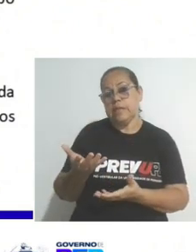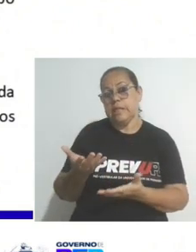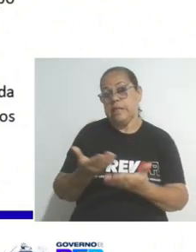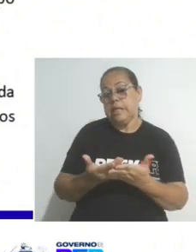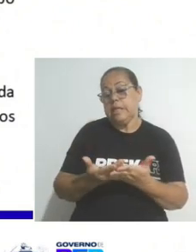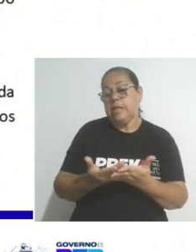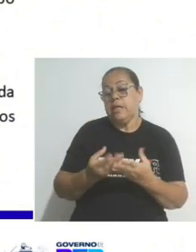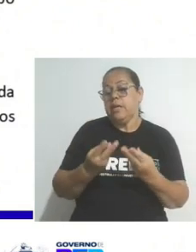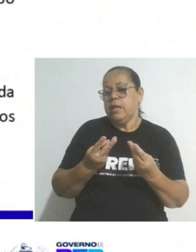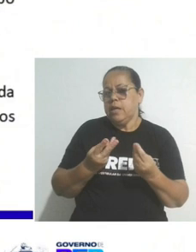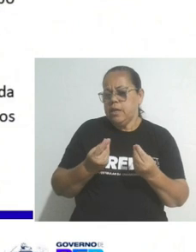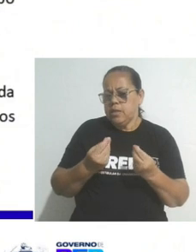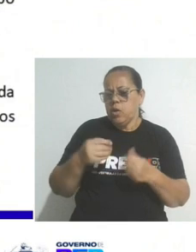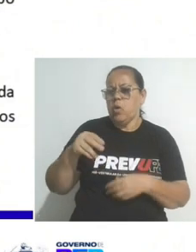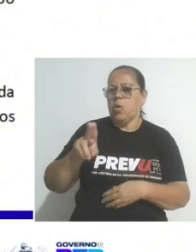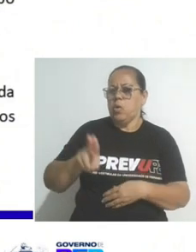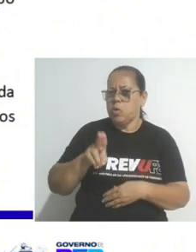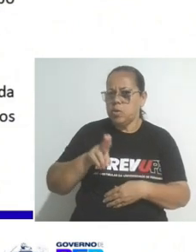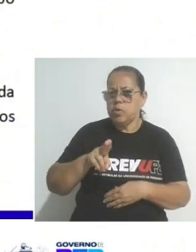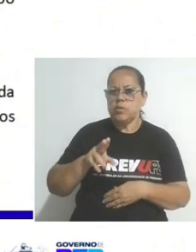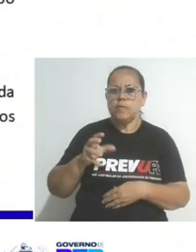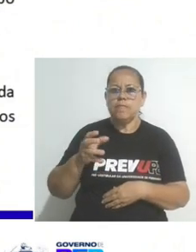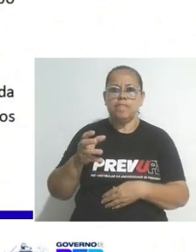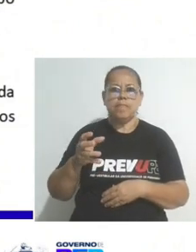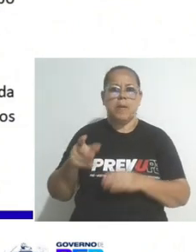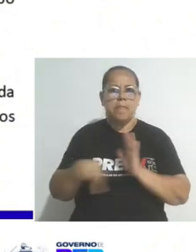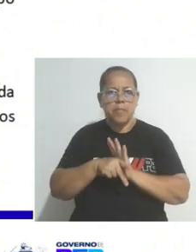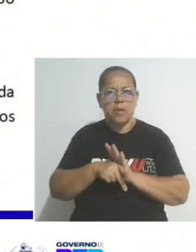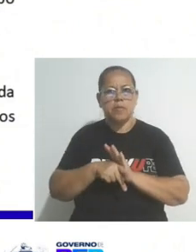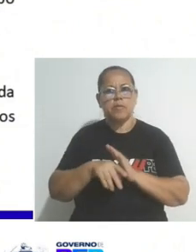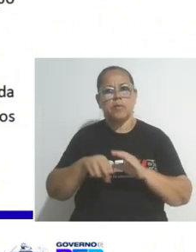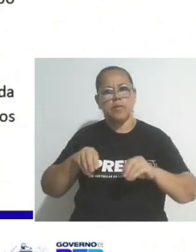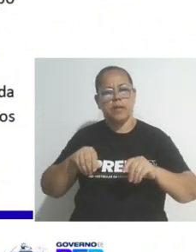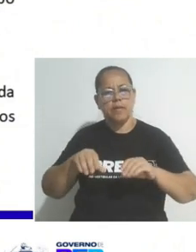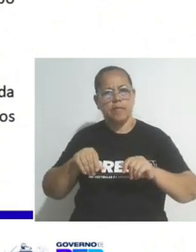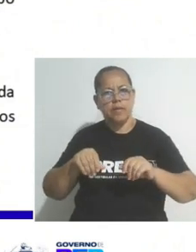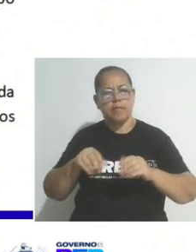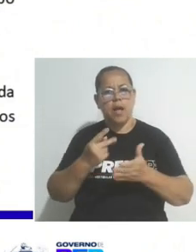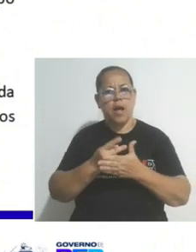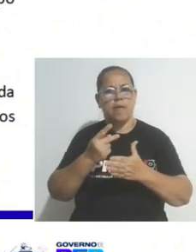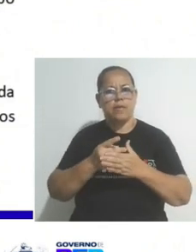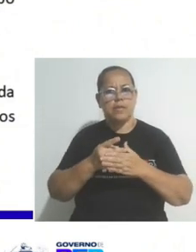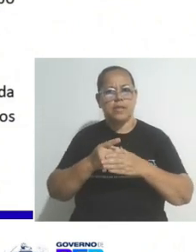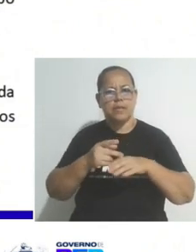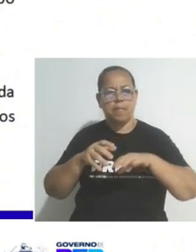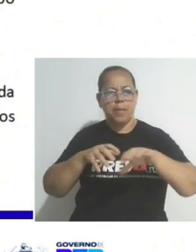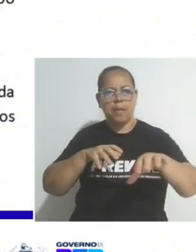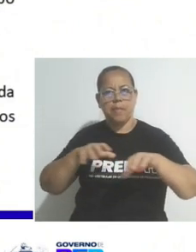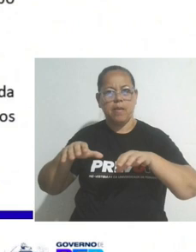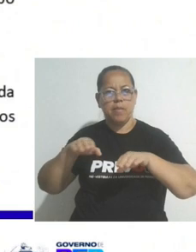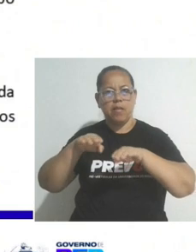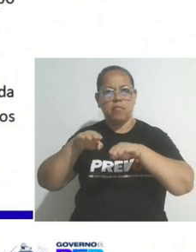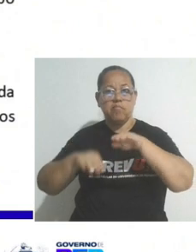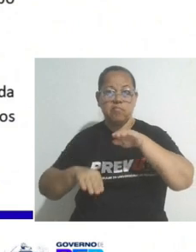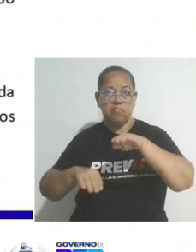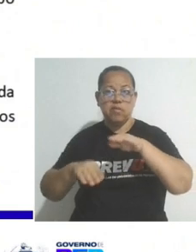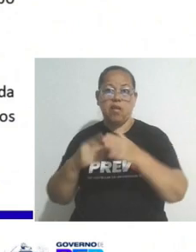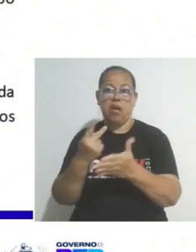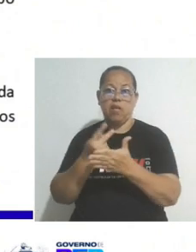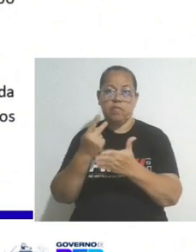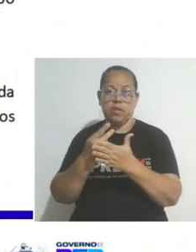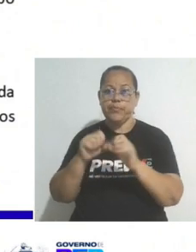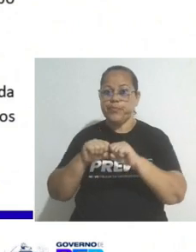pelo uso e posse da terra decorrem da divisão desigual imperante em uma